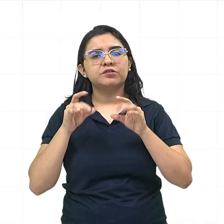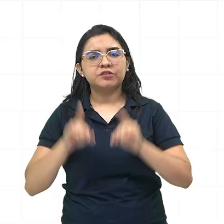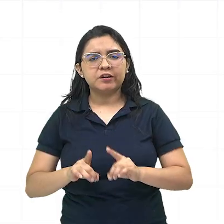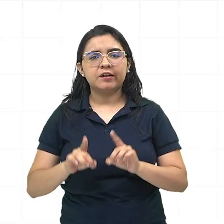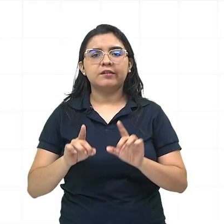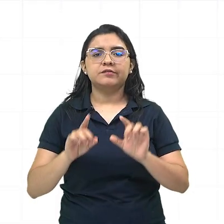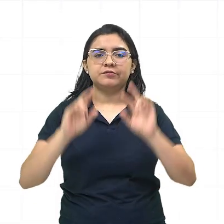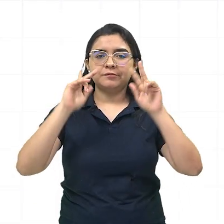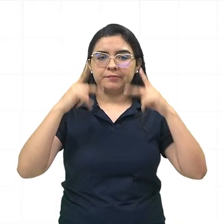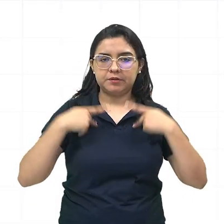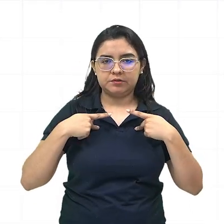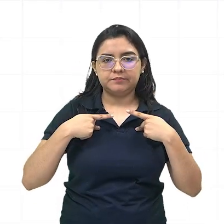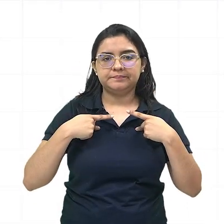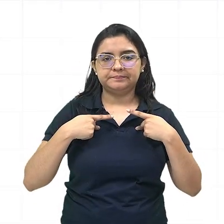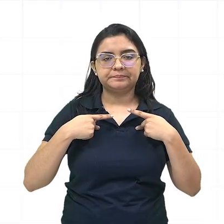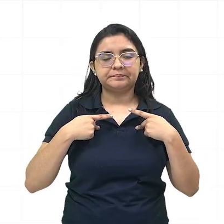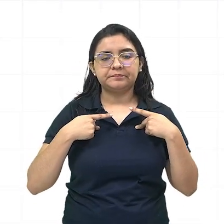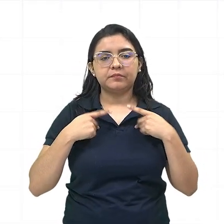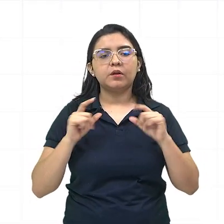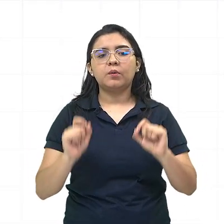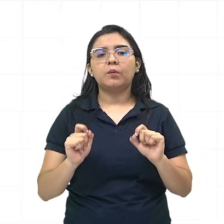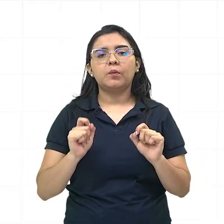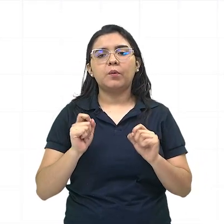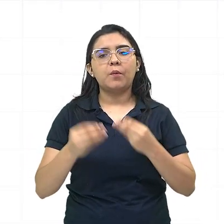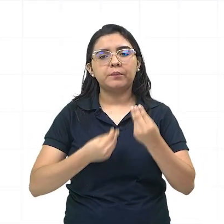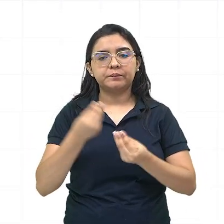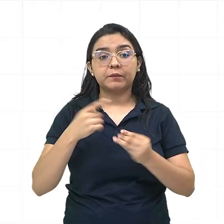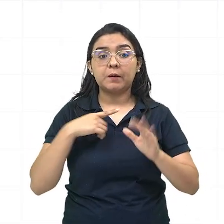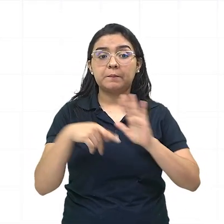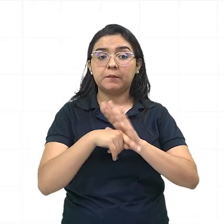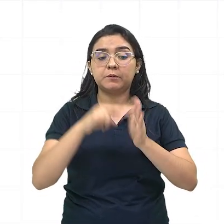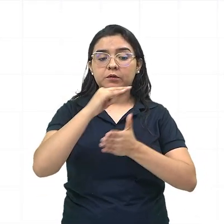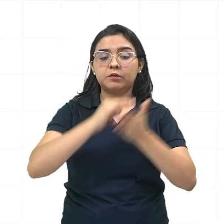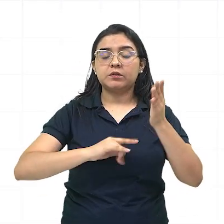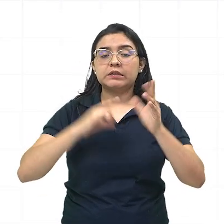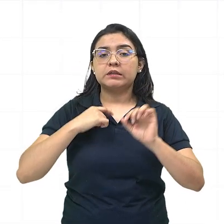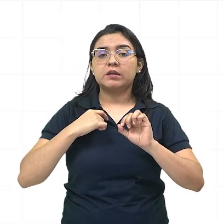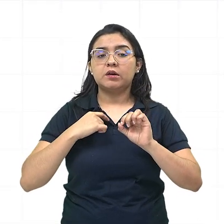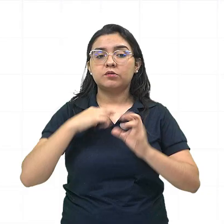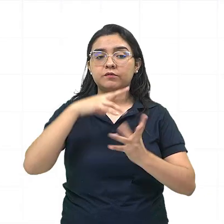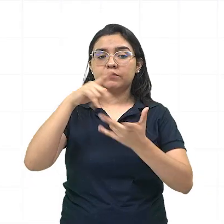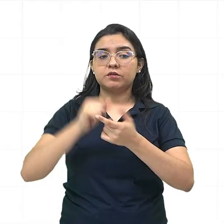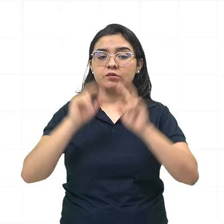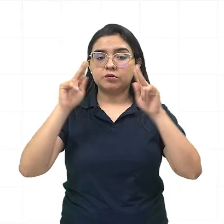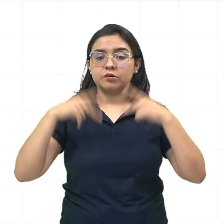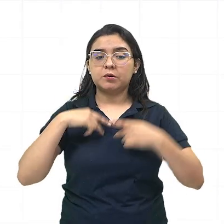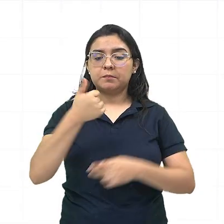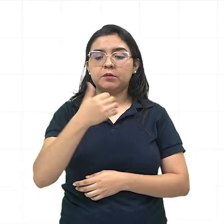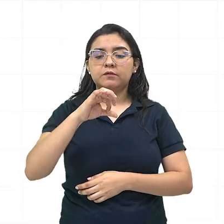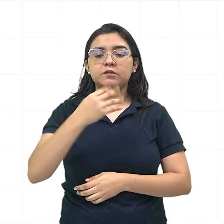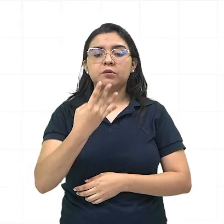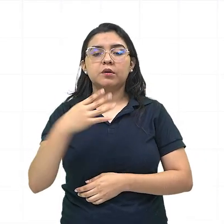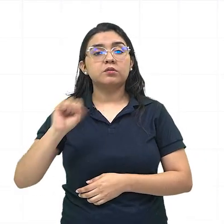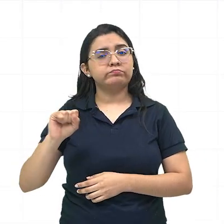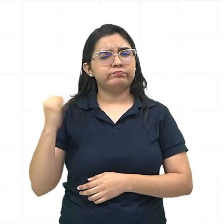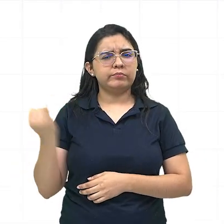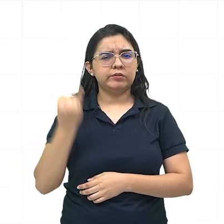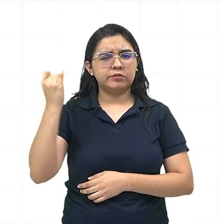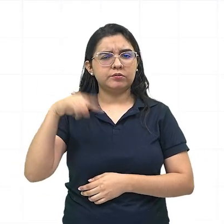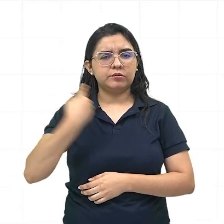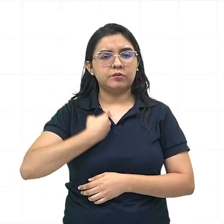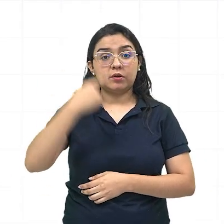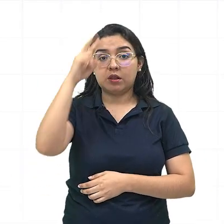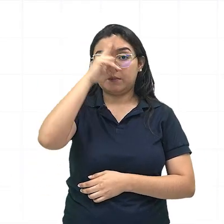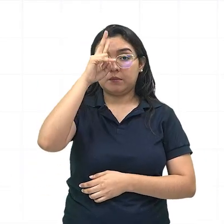isso está predisposto na Declaração Universal dos Direitos Humanos de 1948. Isso é muito importante